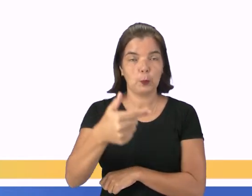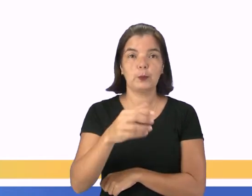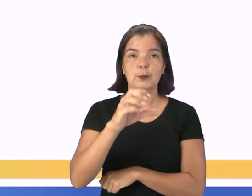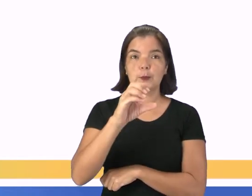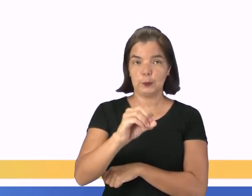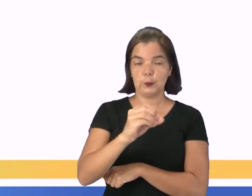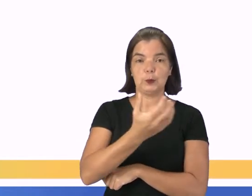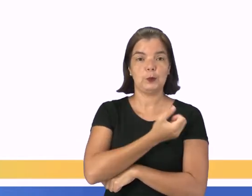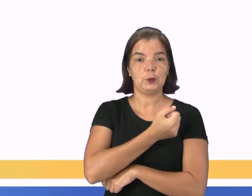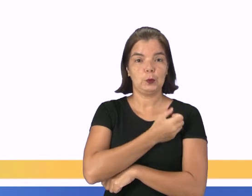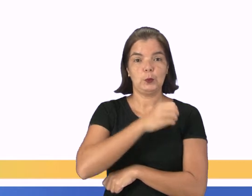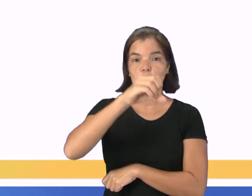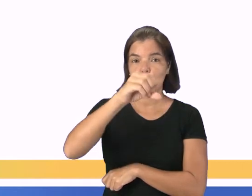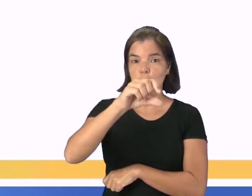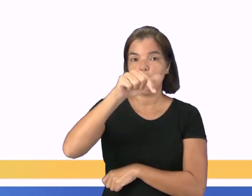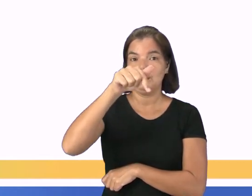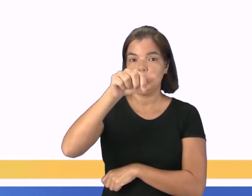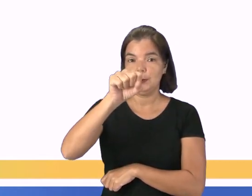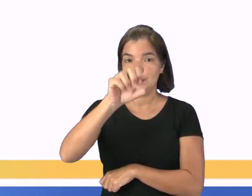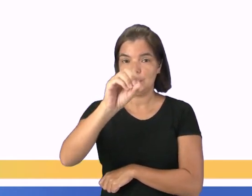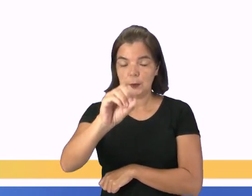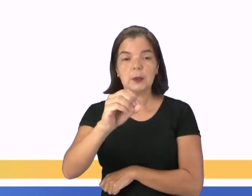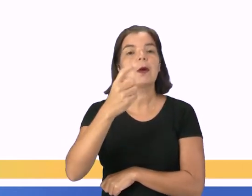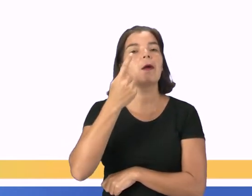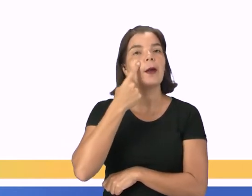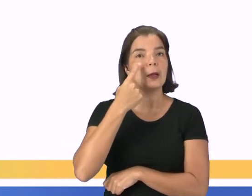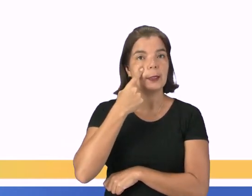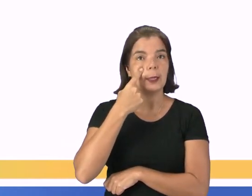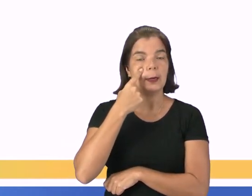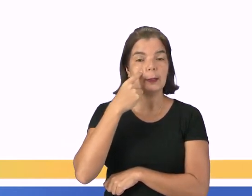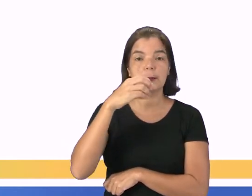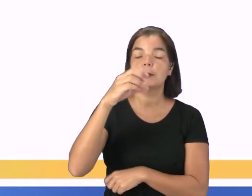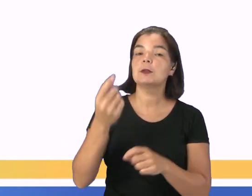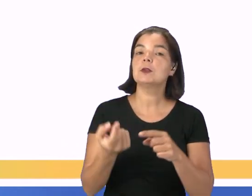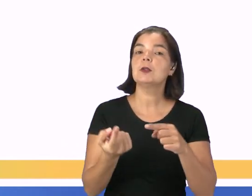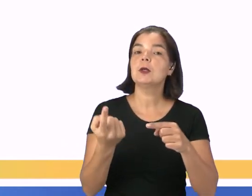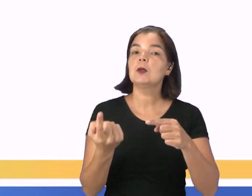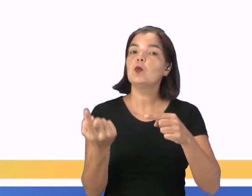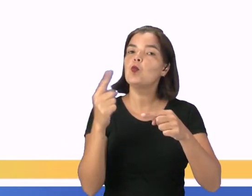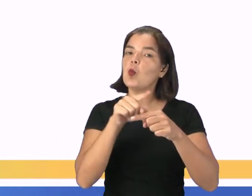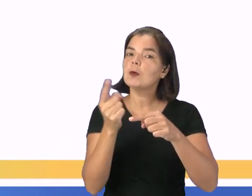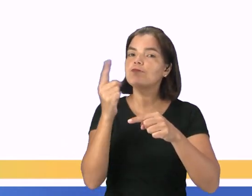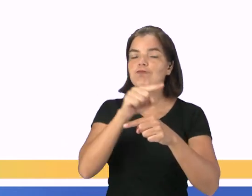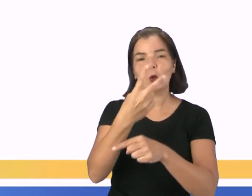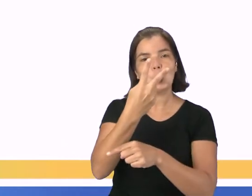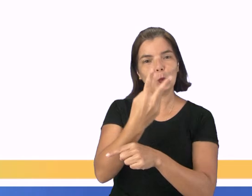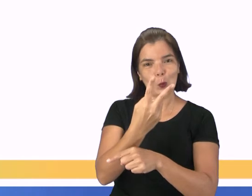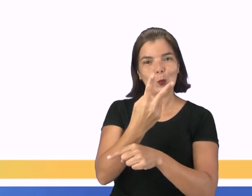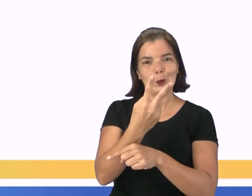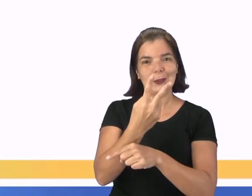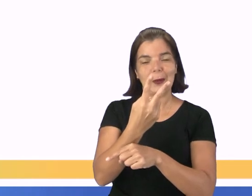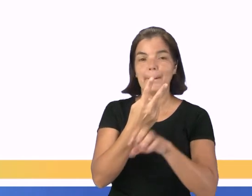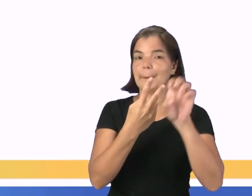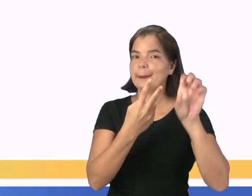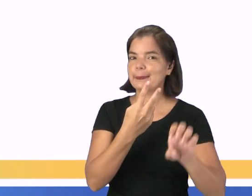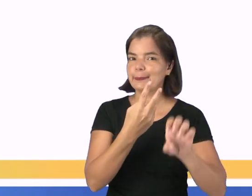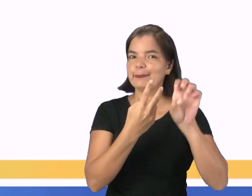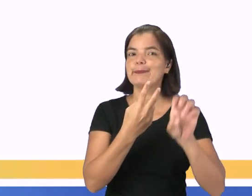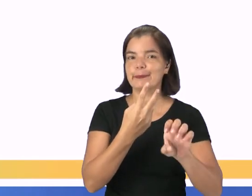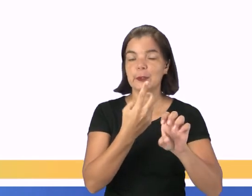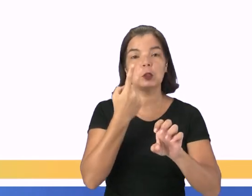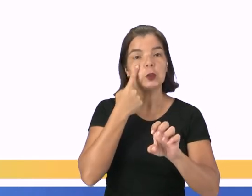número 9.780, ela deve se deslocar aí duas casas para a esquerda, né? Então, quando